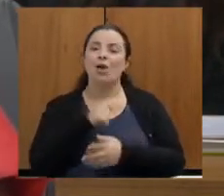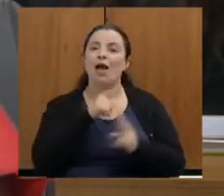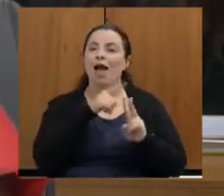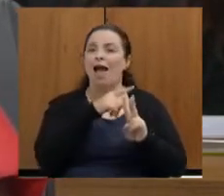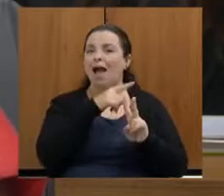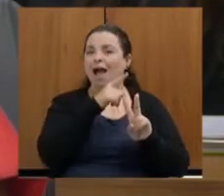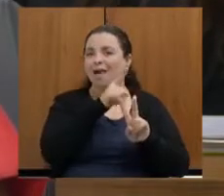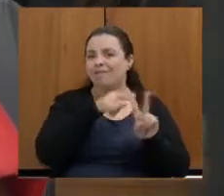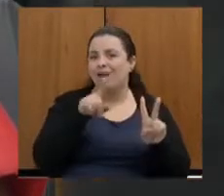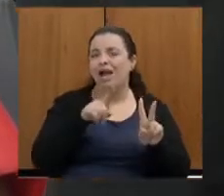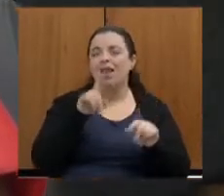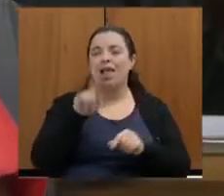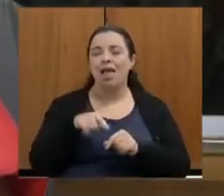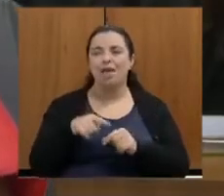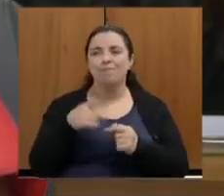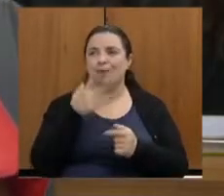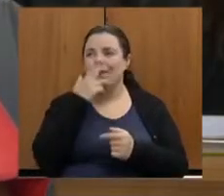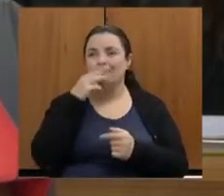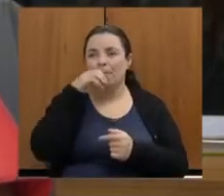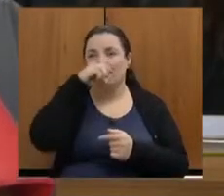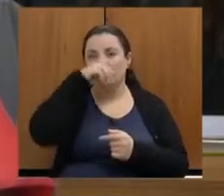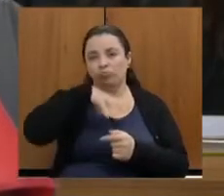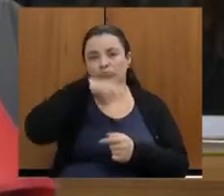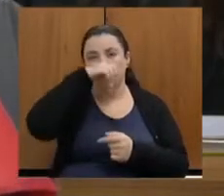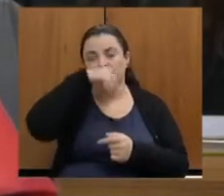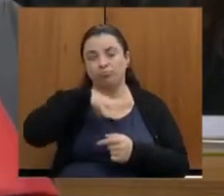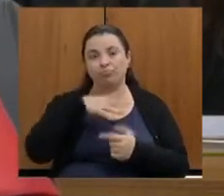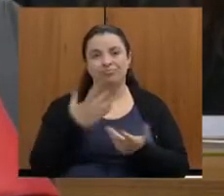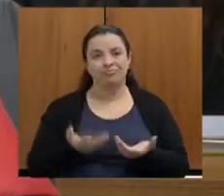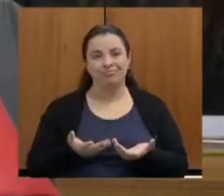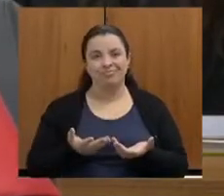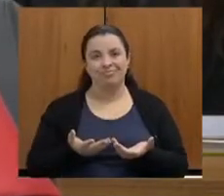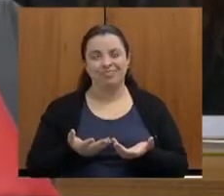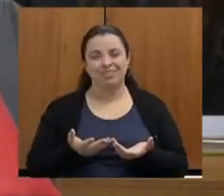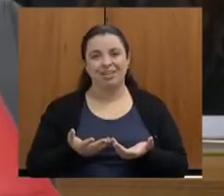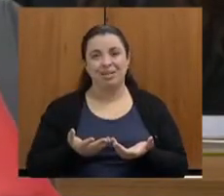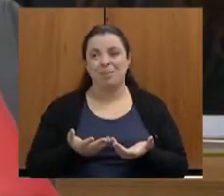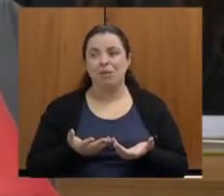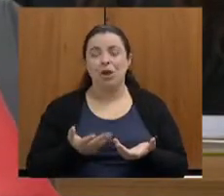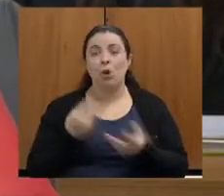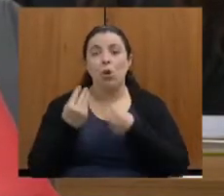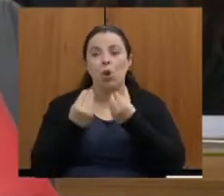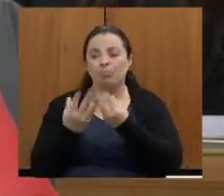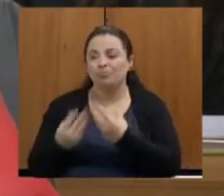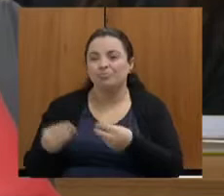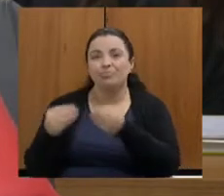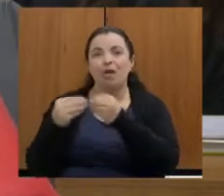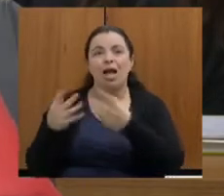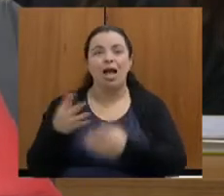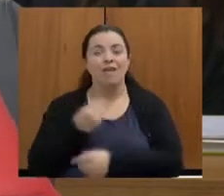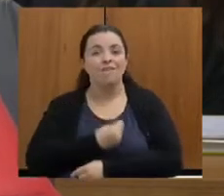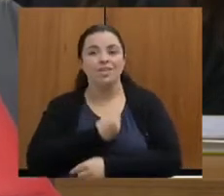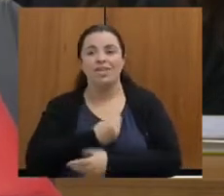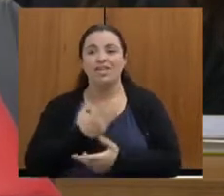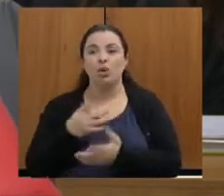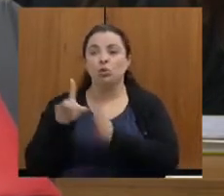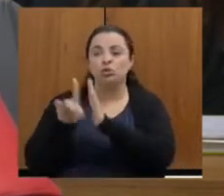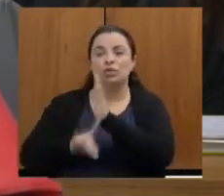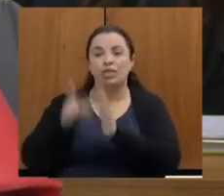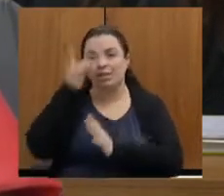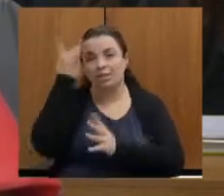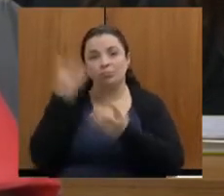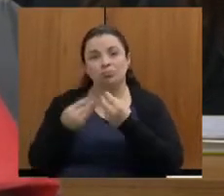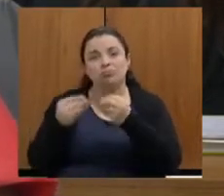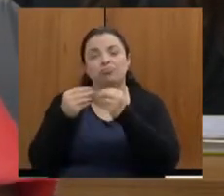processo de isolamento apagamento da vida e dos direitos das pessoas de forma